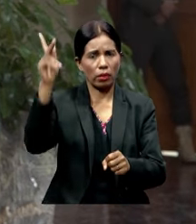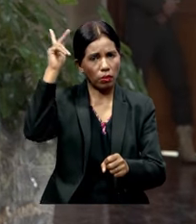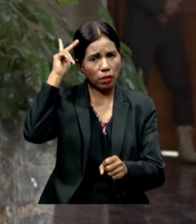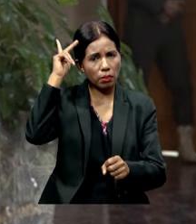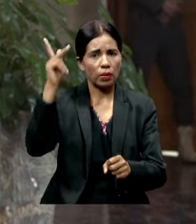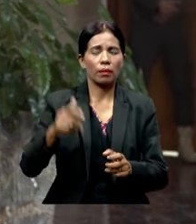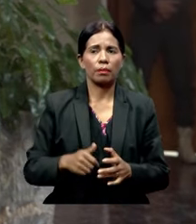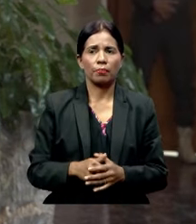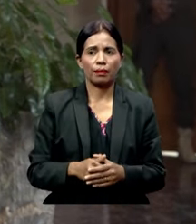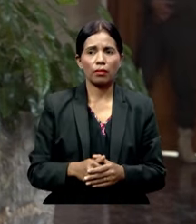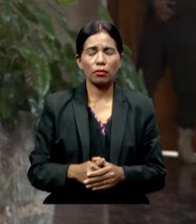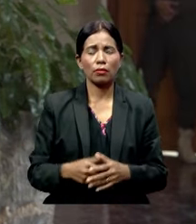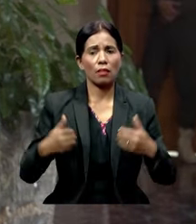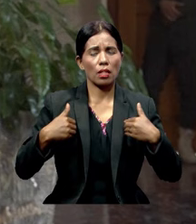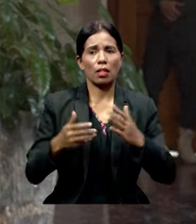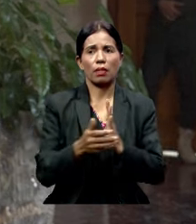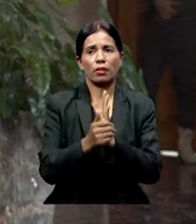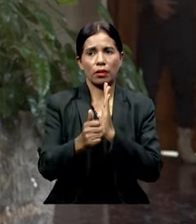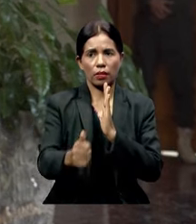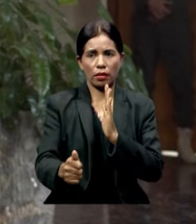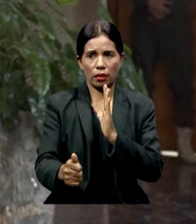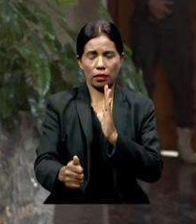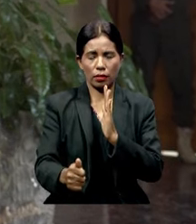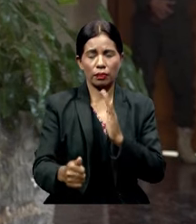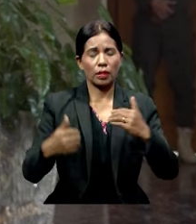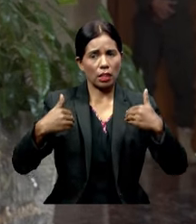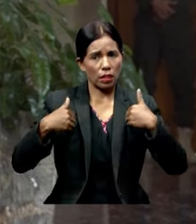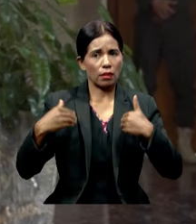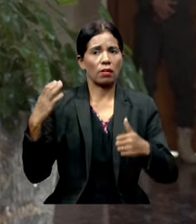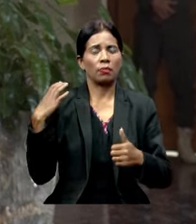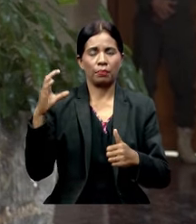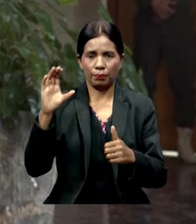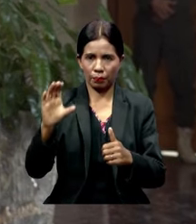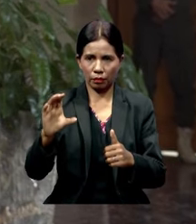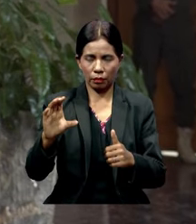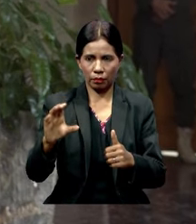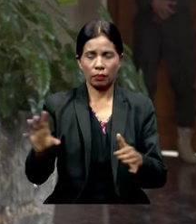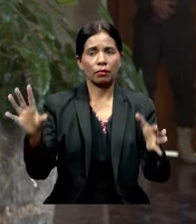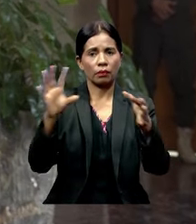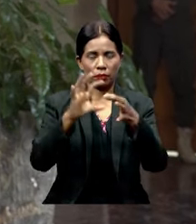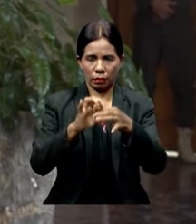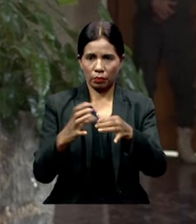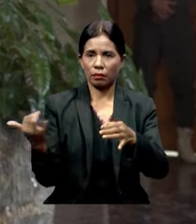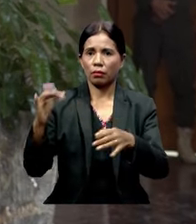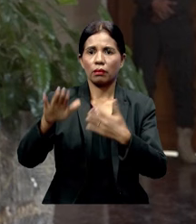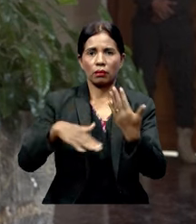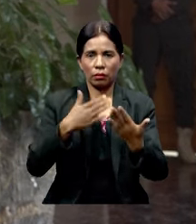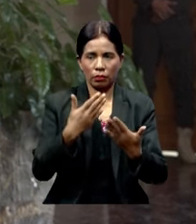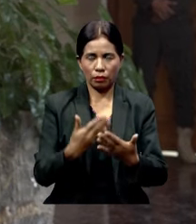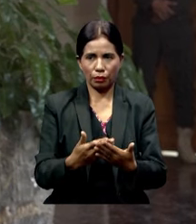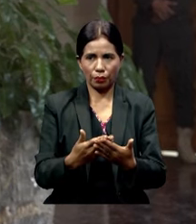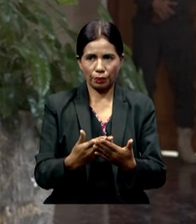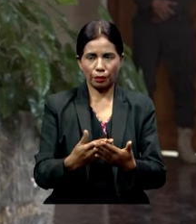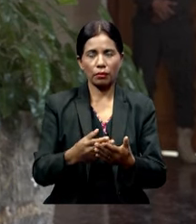conhecimentos, capacidades ou competências nebe membros sirahoto